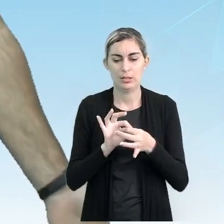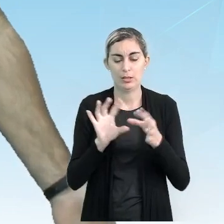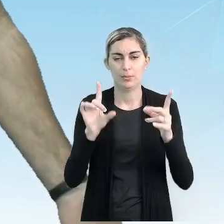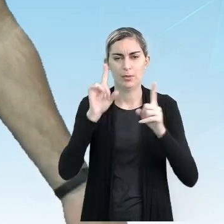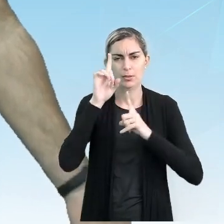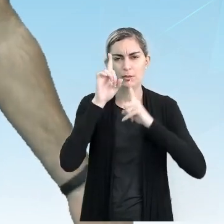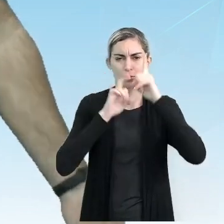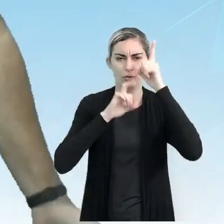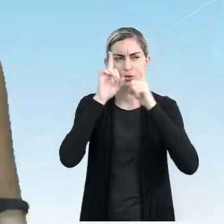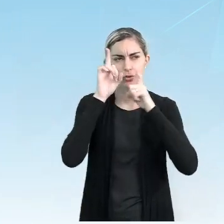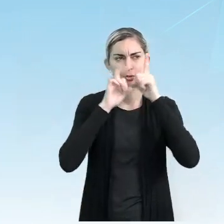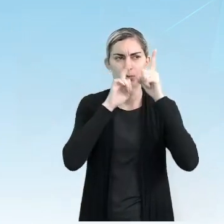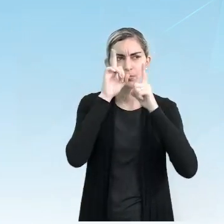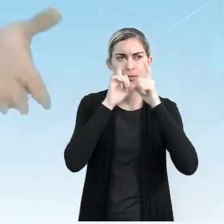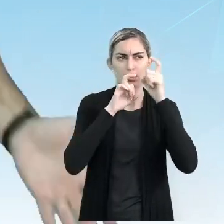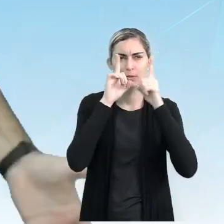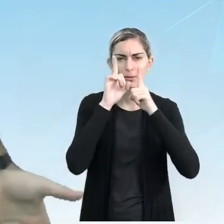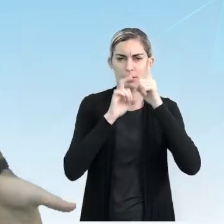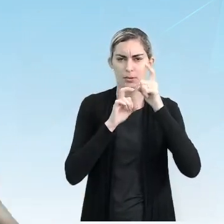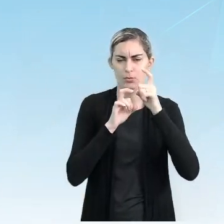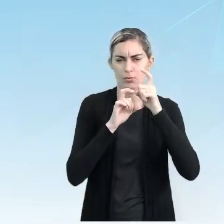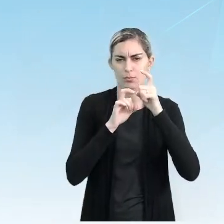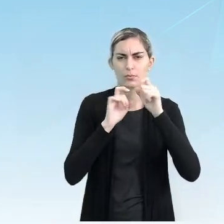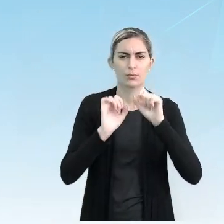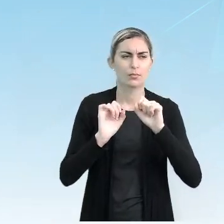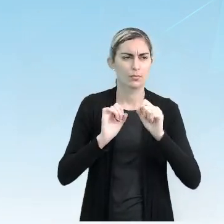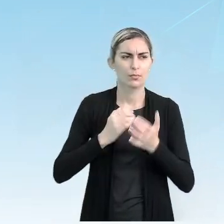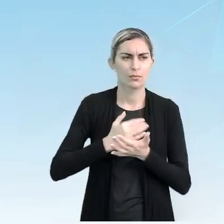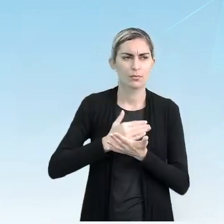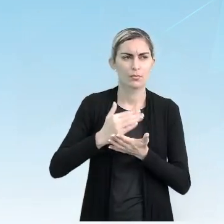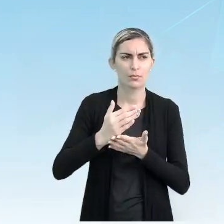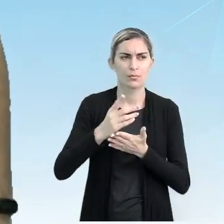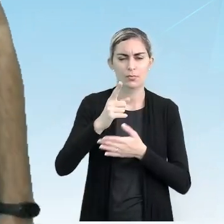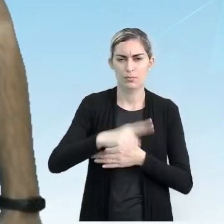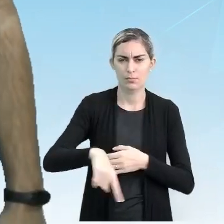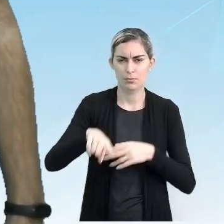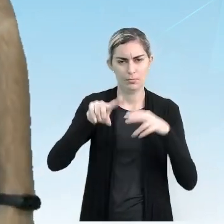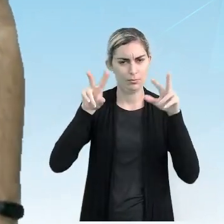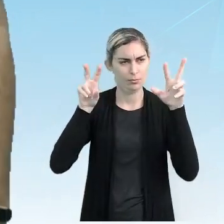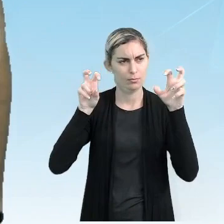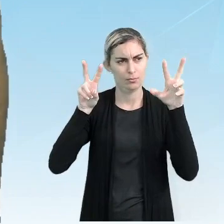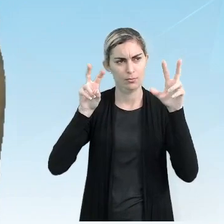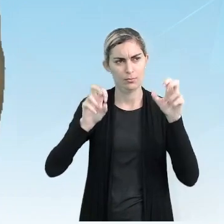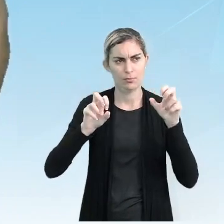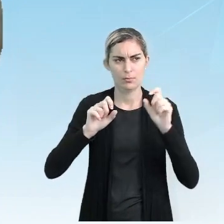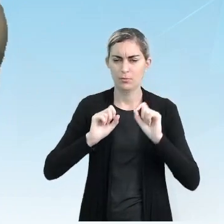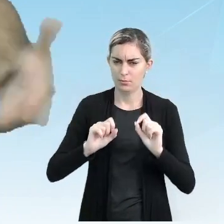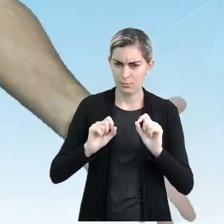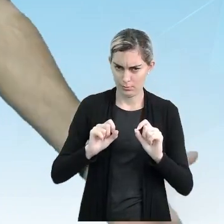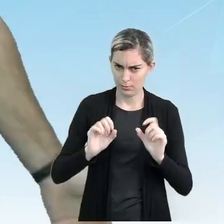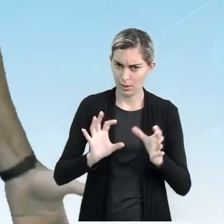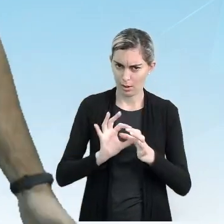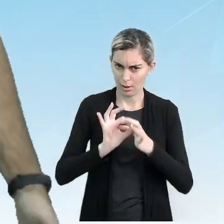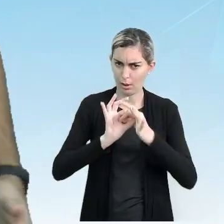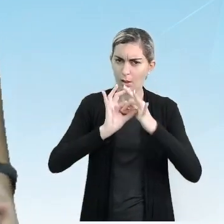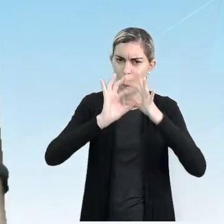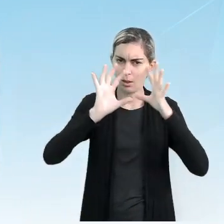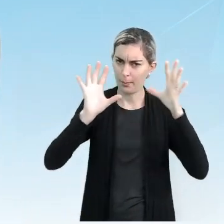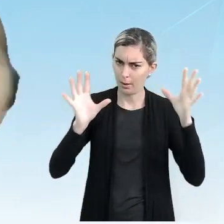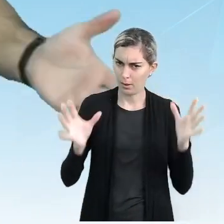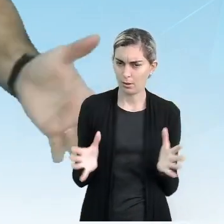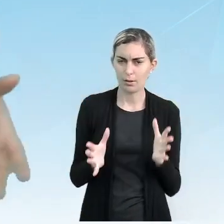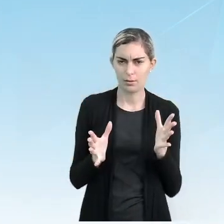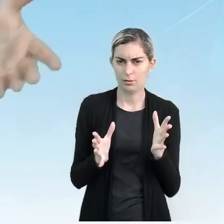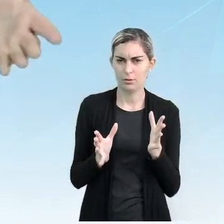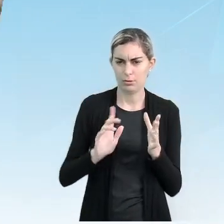professor? É a questão que a gente estava iniciando aqui, a nossa temática, né? Será que a liberdade se